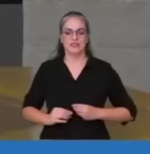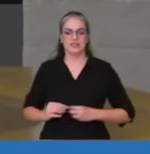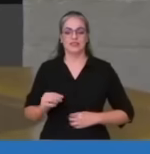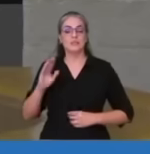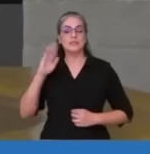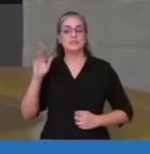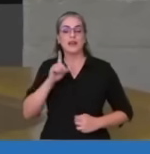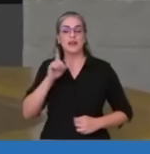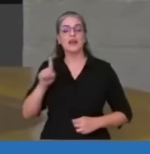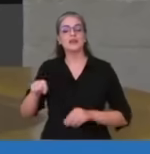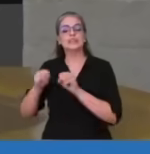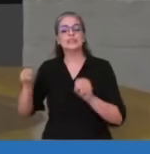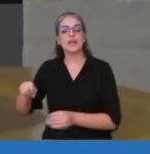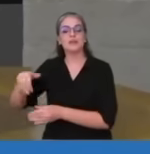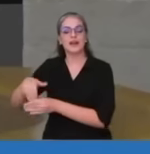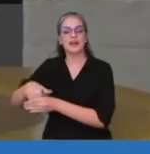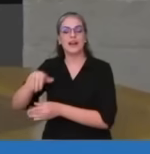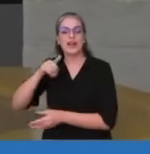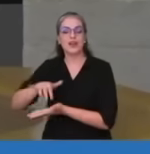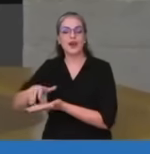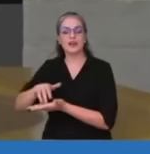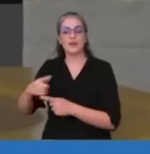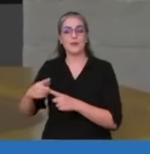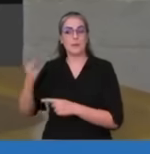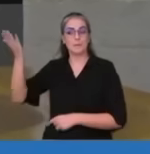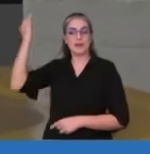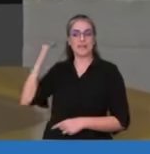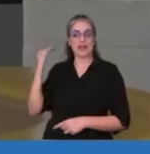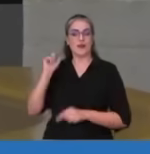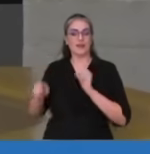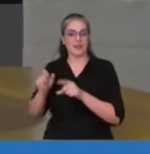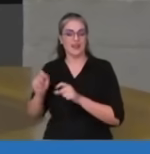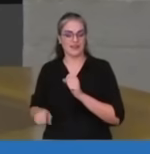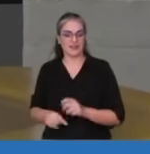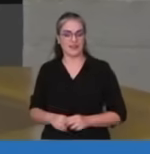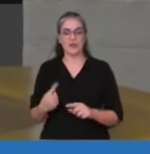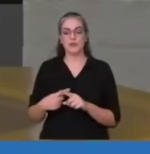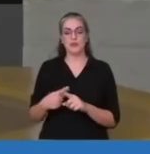inclusive toda a sementeira da tentativa de golpe tinha como base a